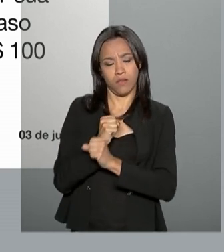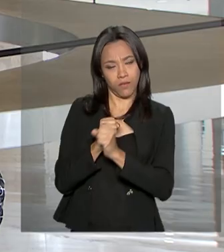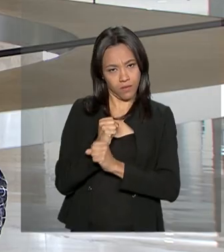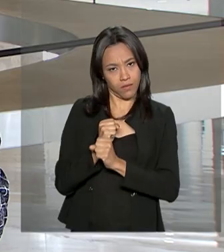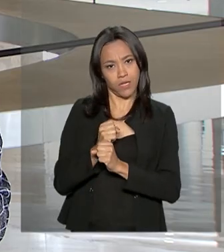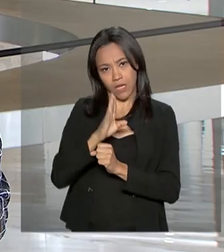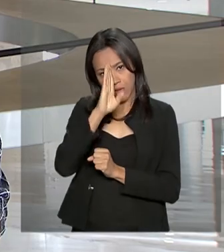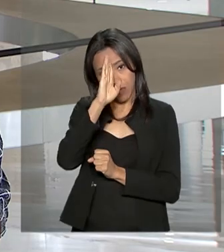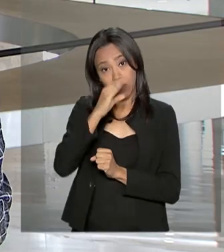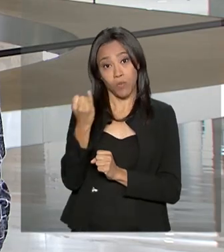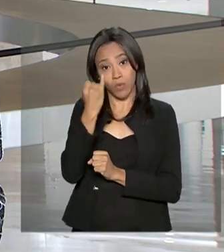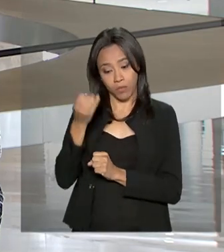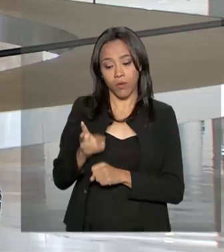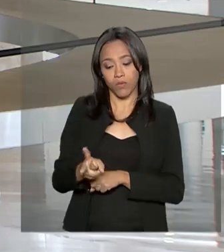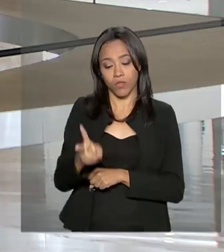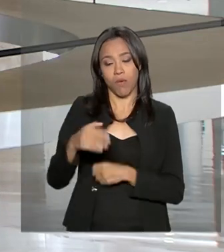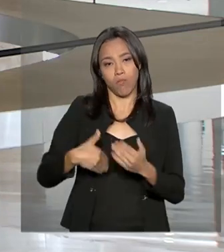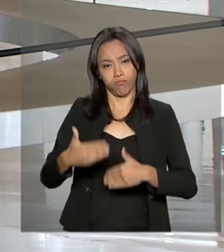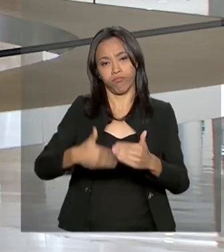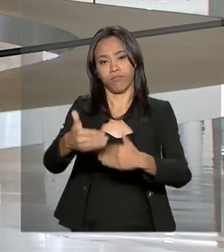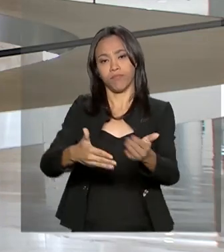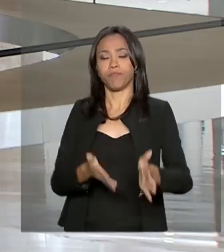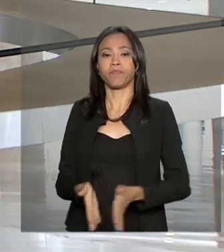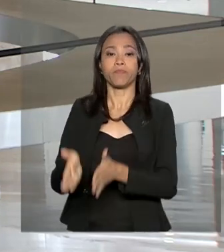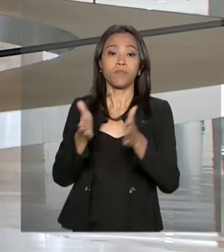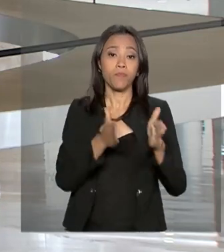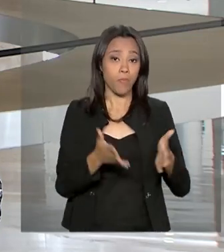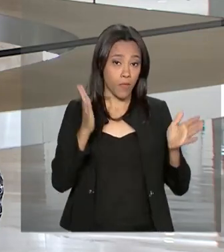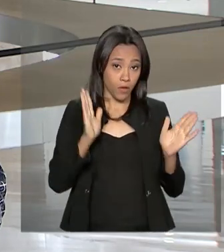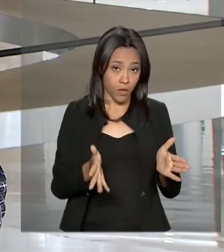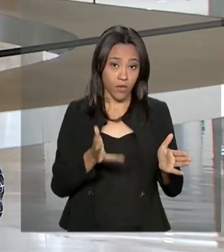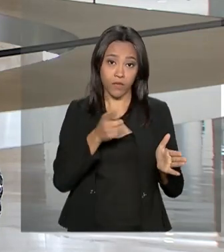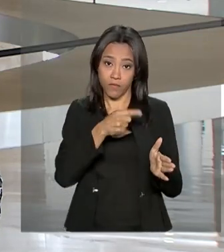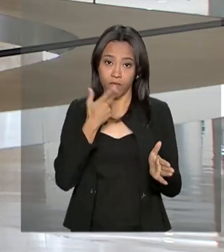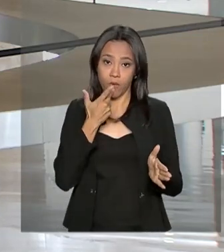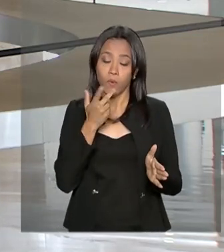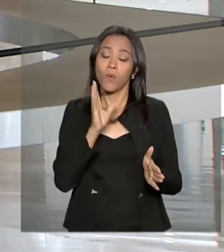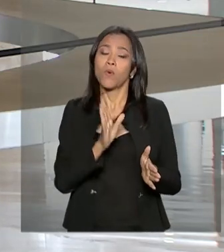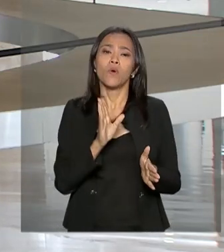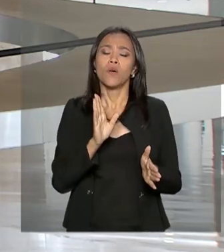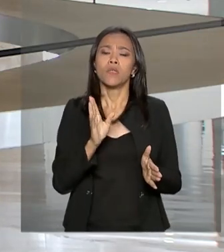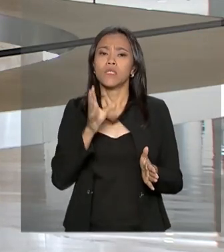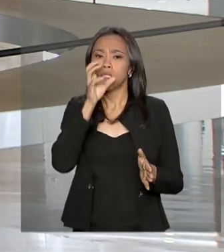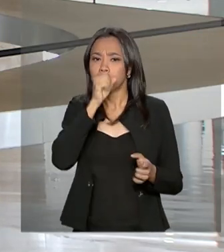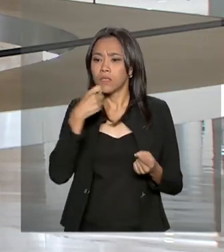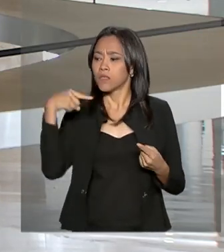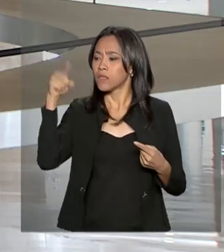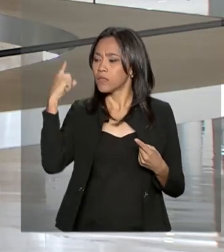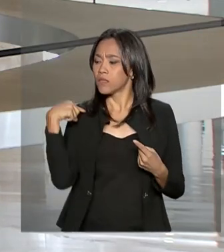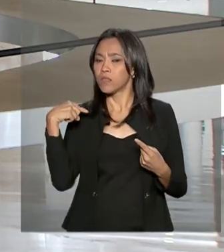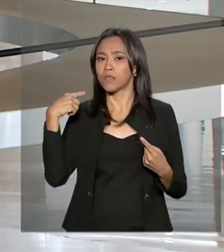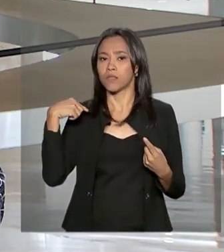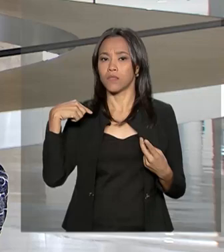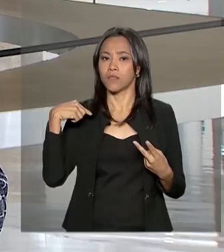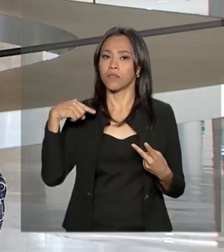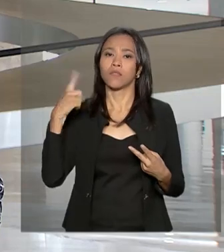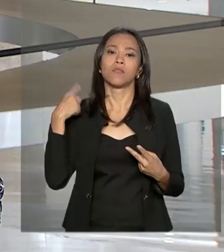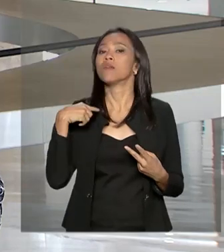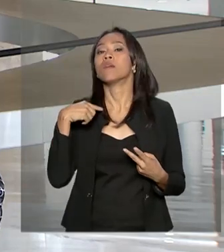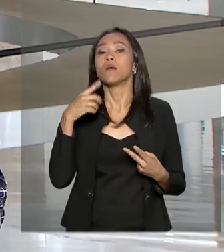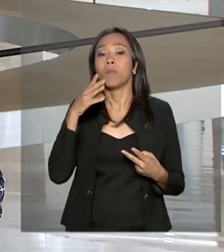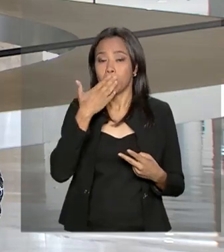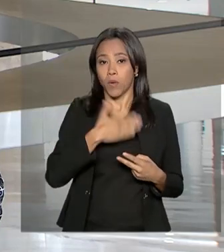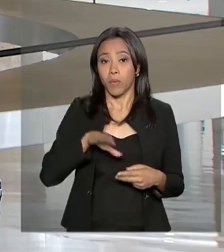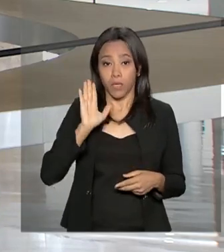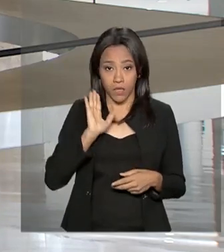crescendo. E agora, Roberto, sobre o que você falou, no fim de semana, o presidente comentou com a imprensa que prometeu,